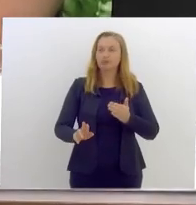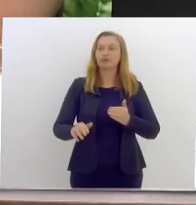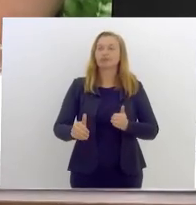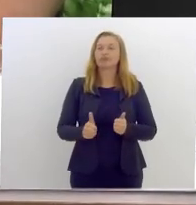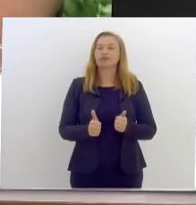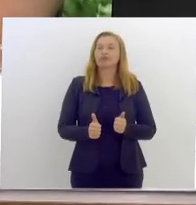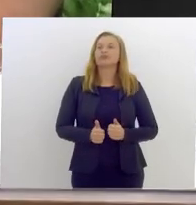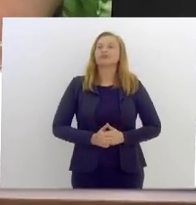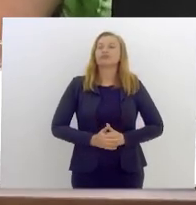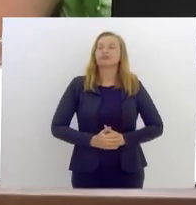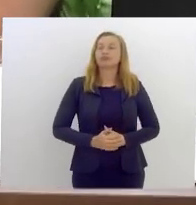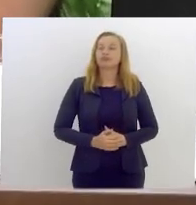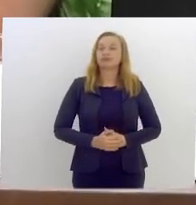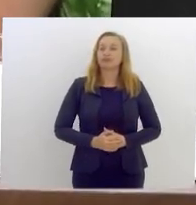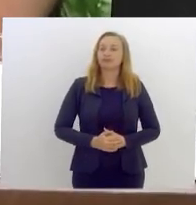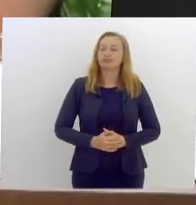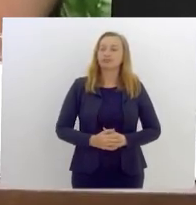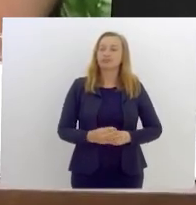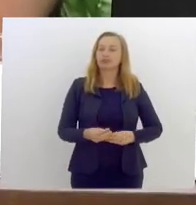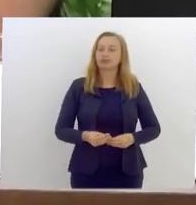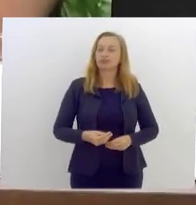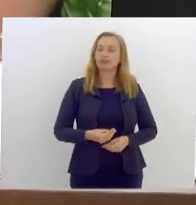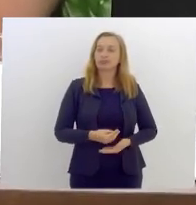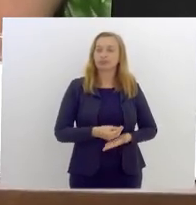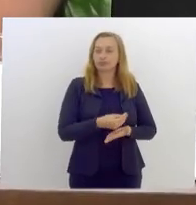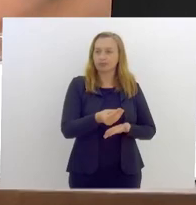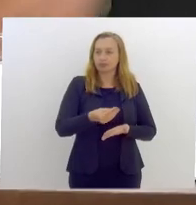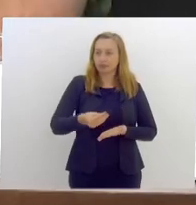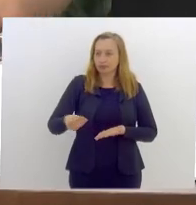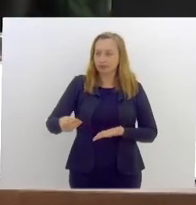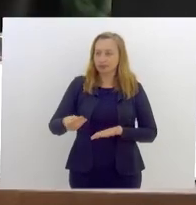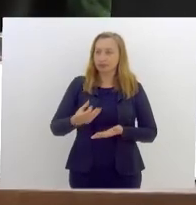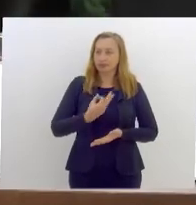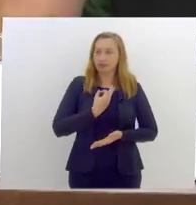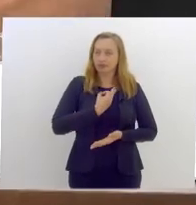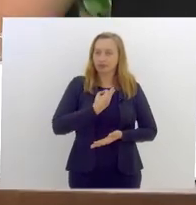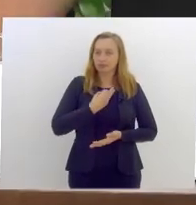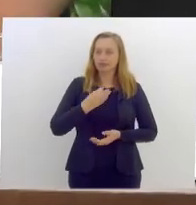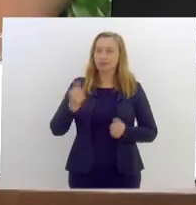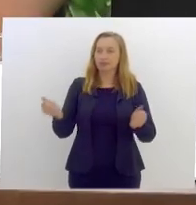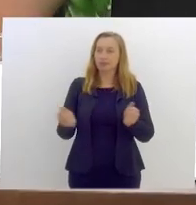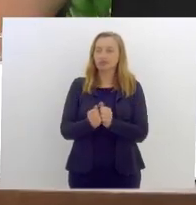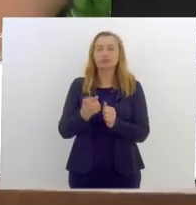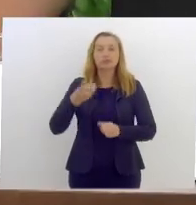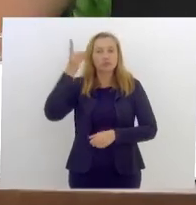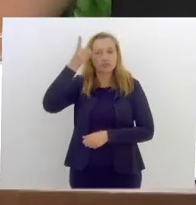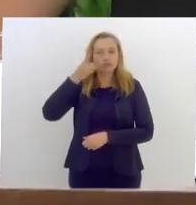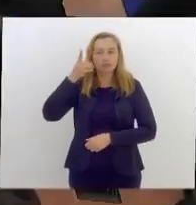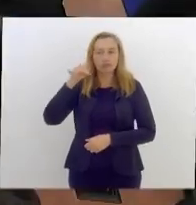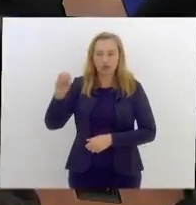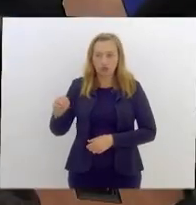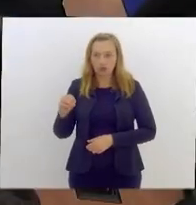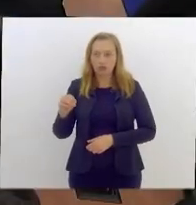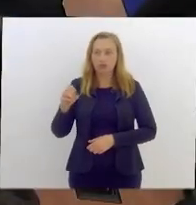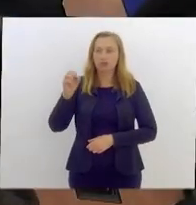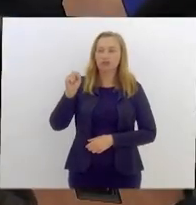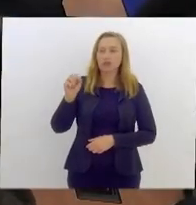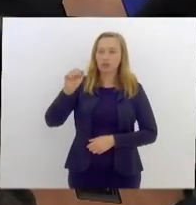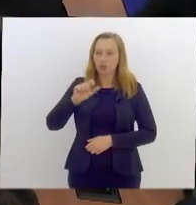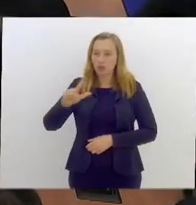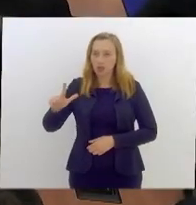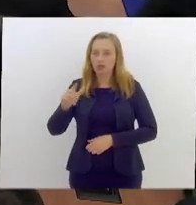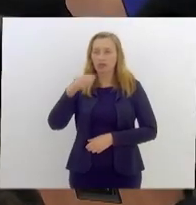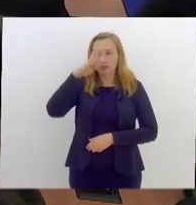Na sequência, faremos a entrega da medalha com o auxílio dos deputados Marcelo Dino, Samuel Malafaia e